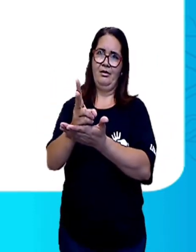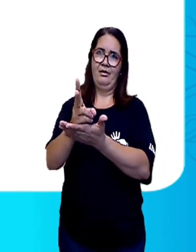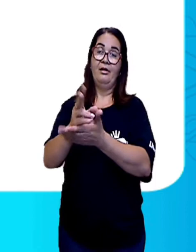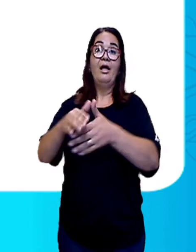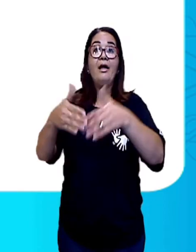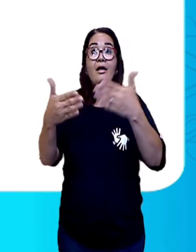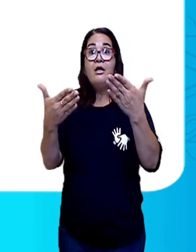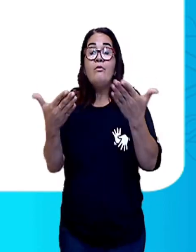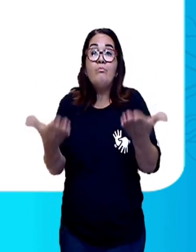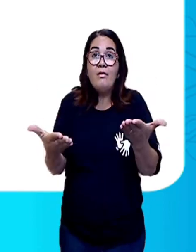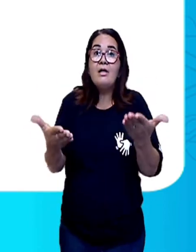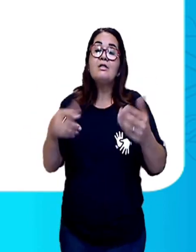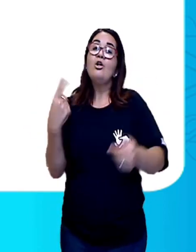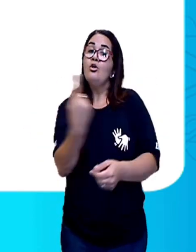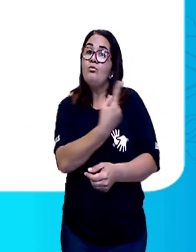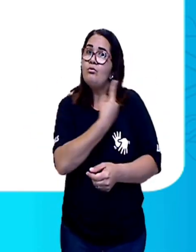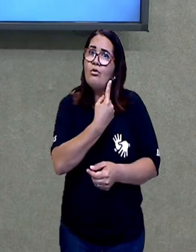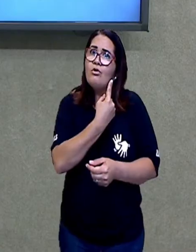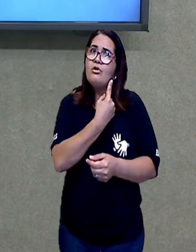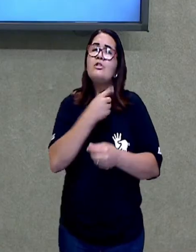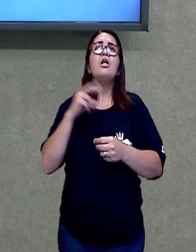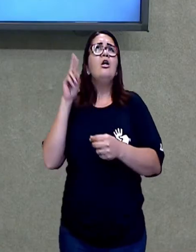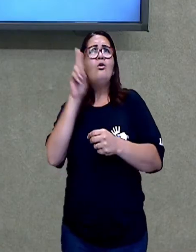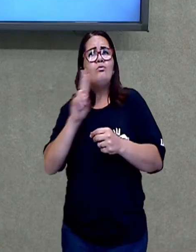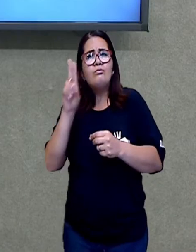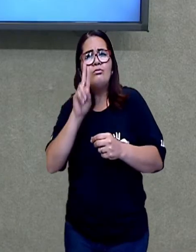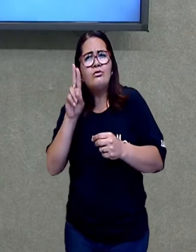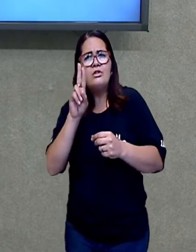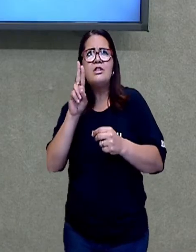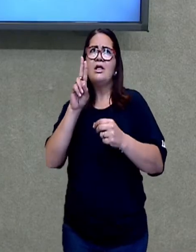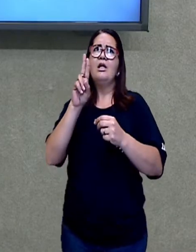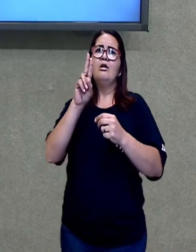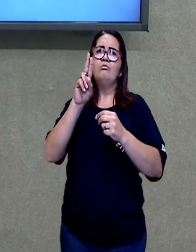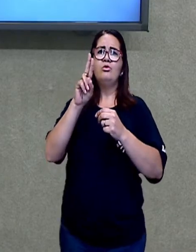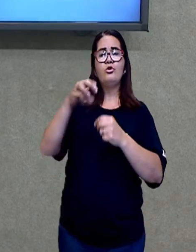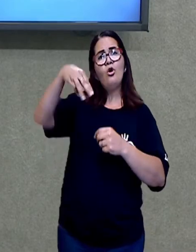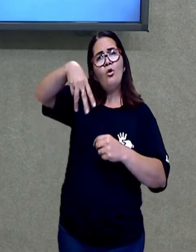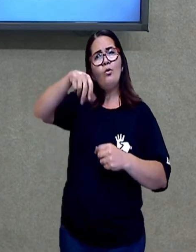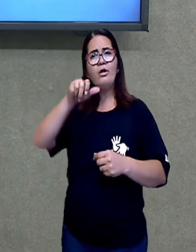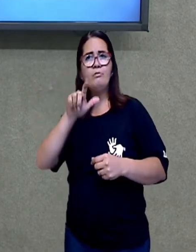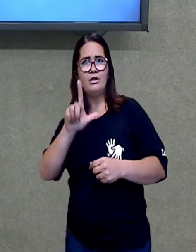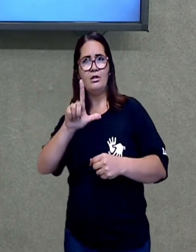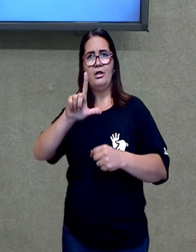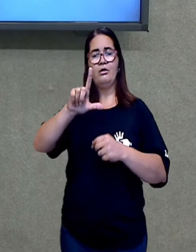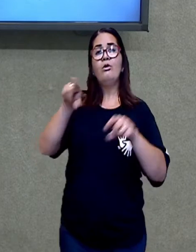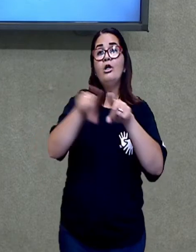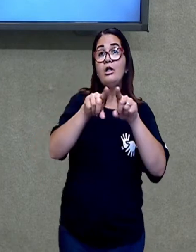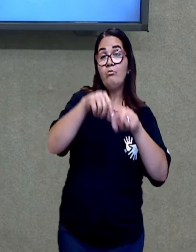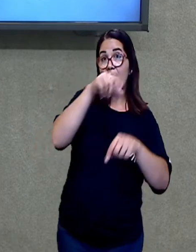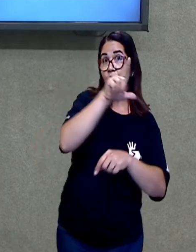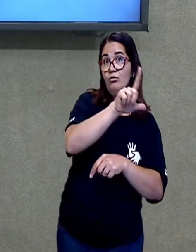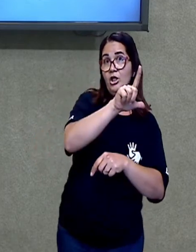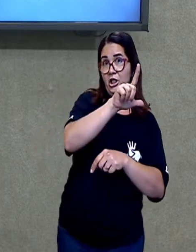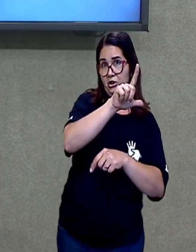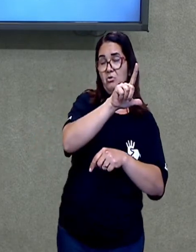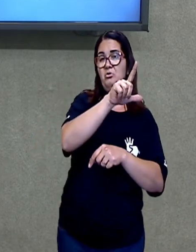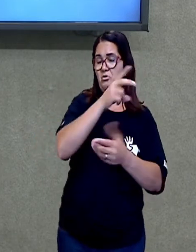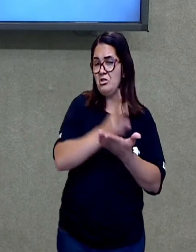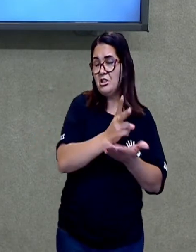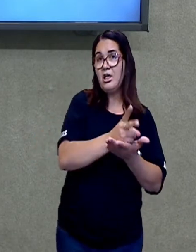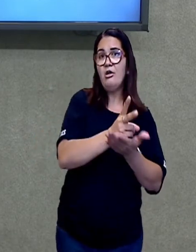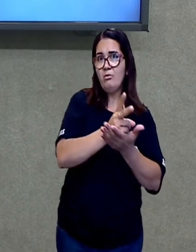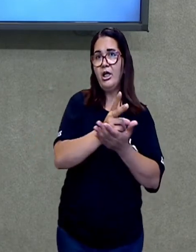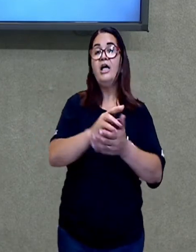nós utilizamos sempre o litro e o mililitro com mais frequência, o que nós podemos fazer então? Vamos fazer a